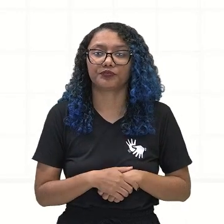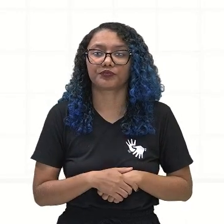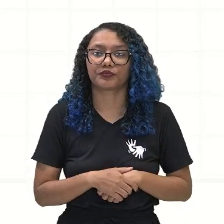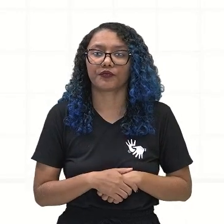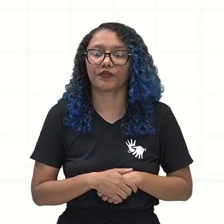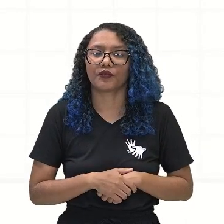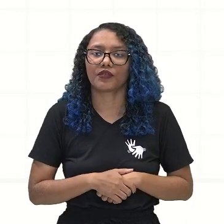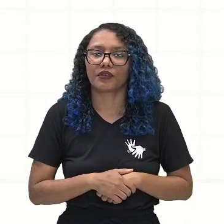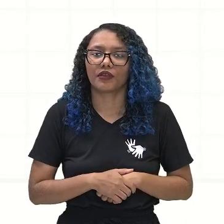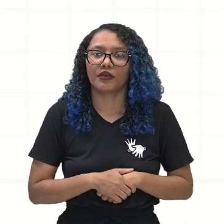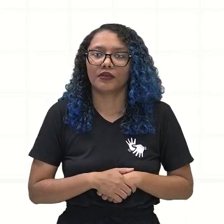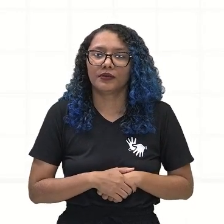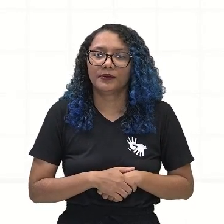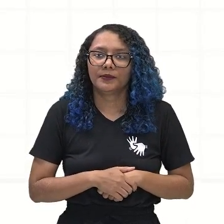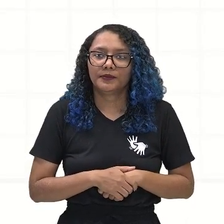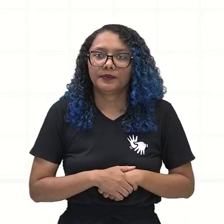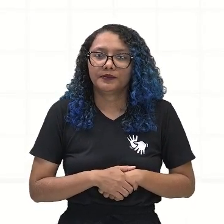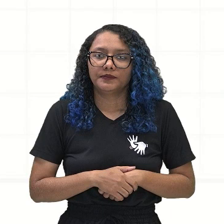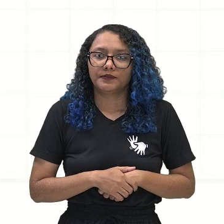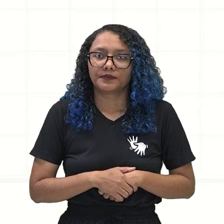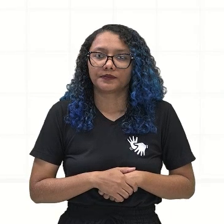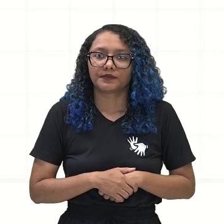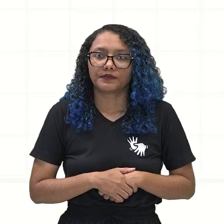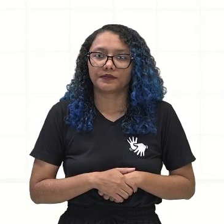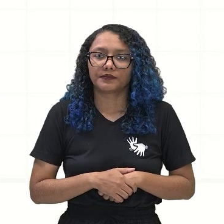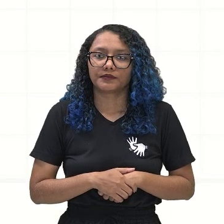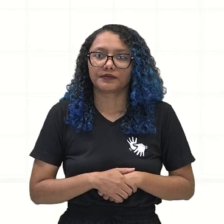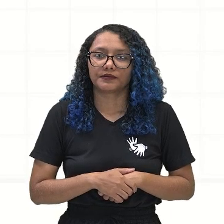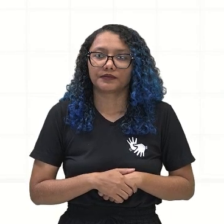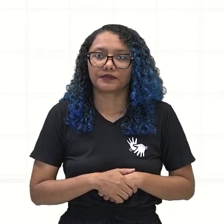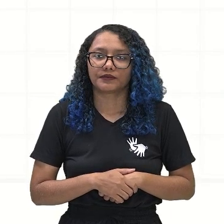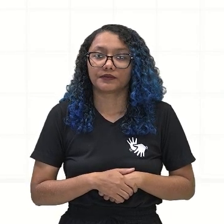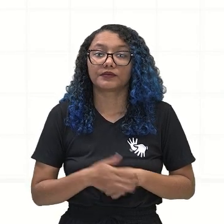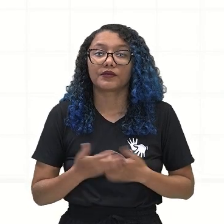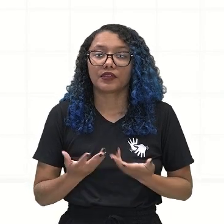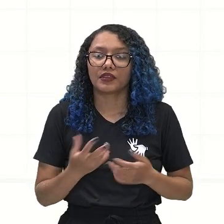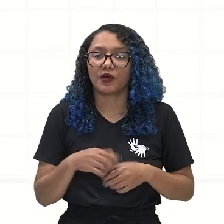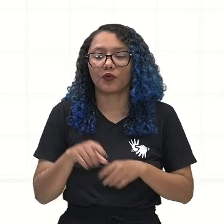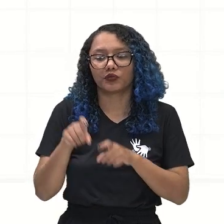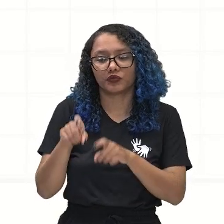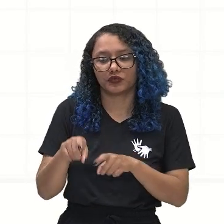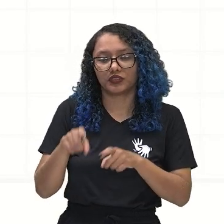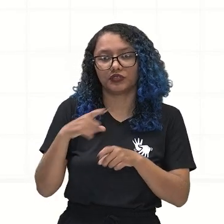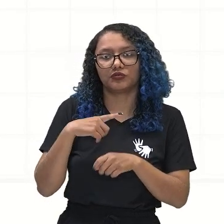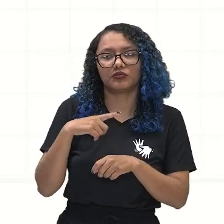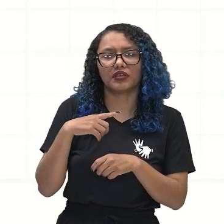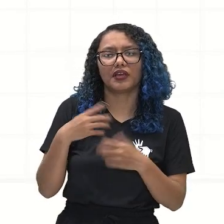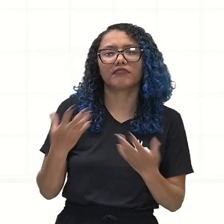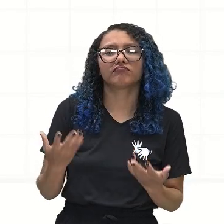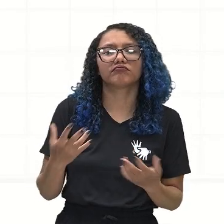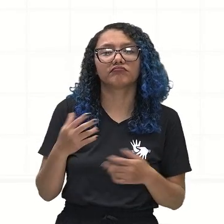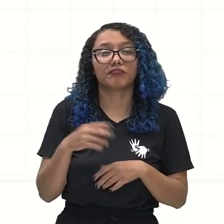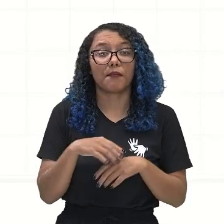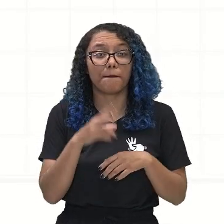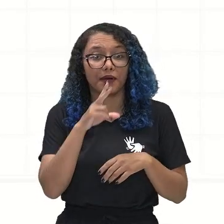problema diz que no sítio de Luzia há patos e ovelhas, num total de 17